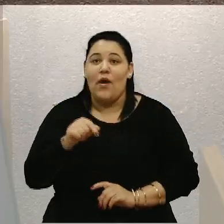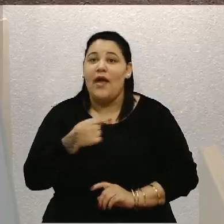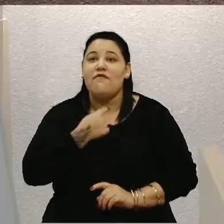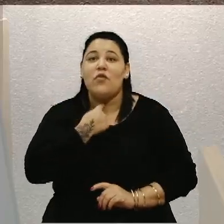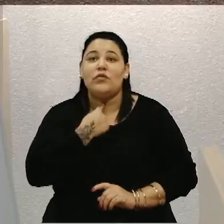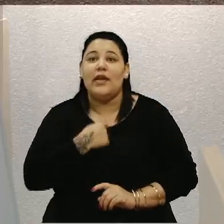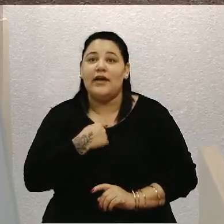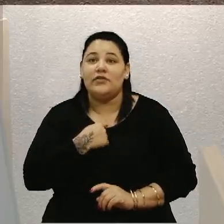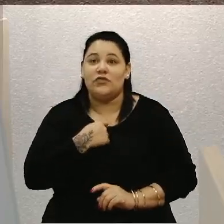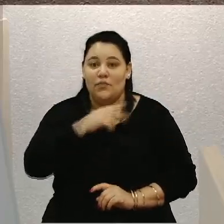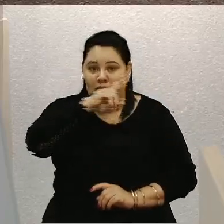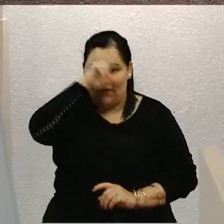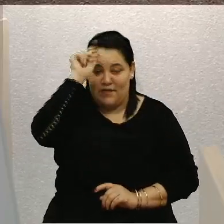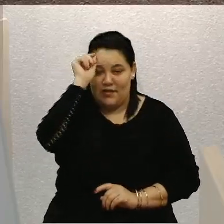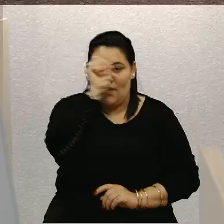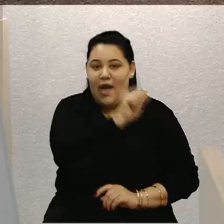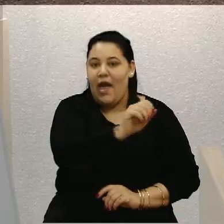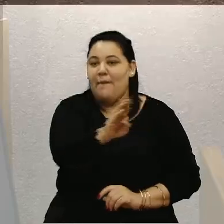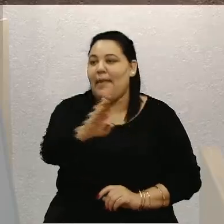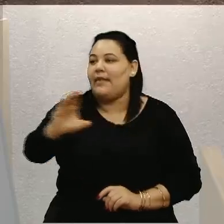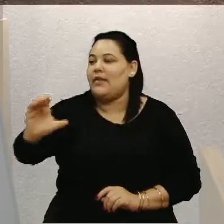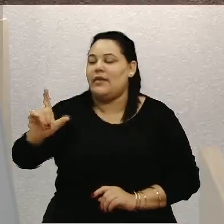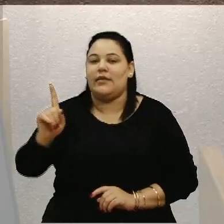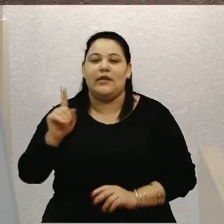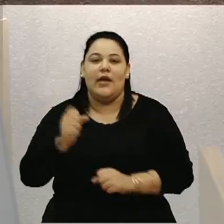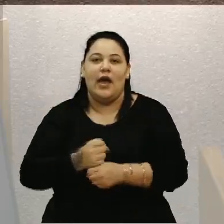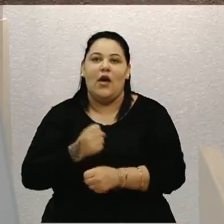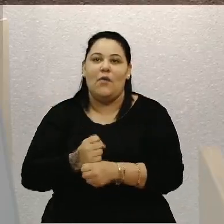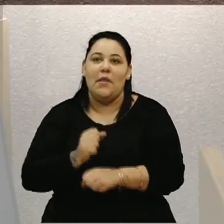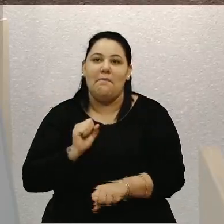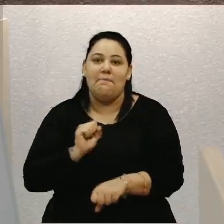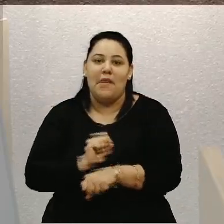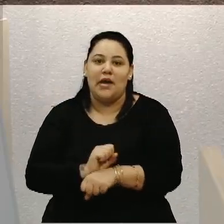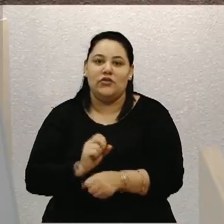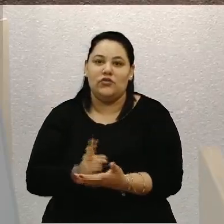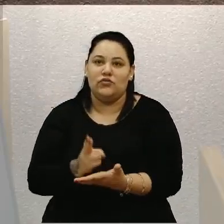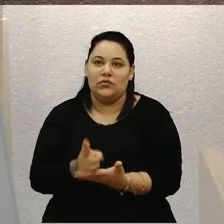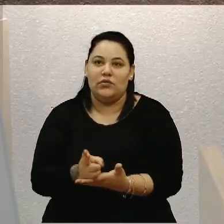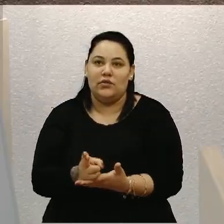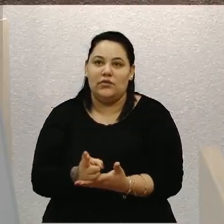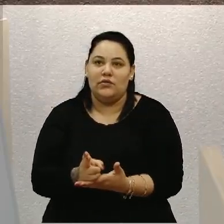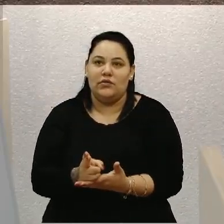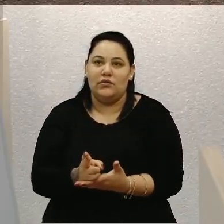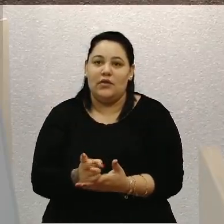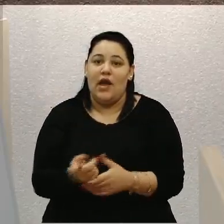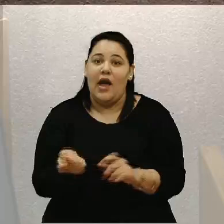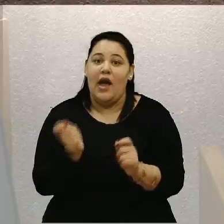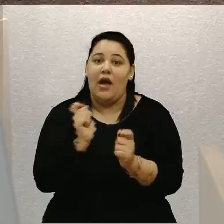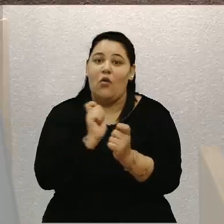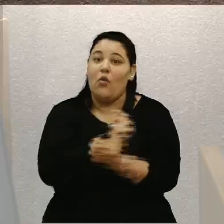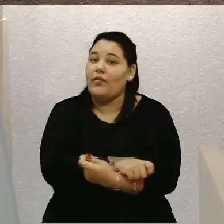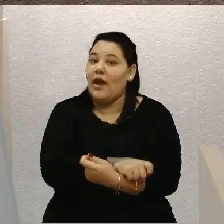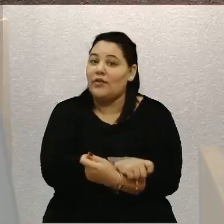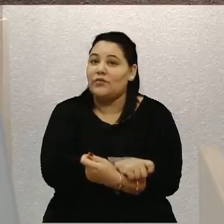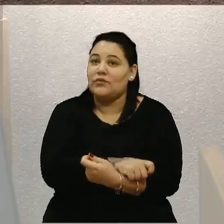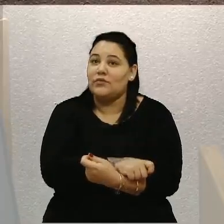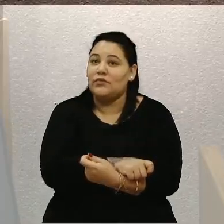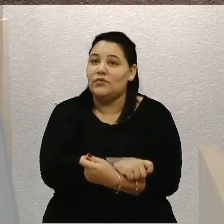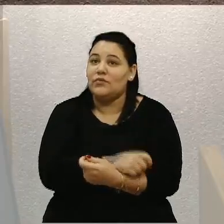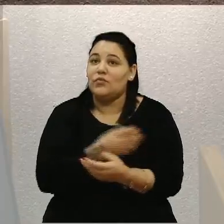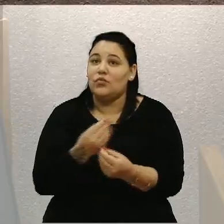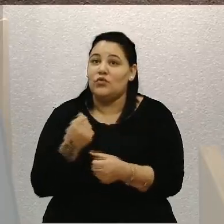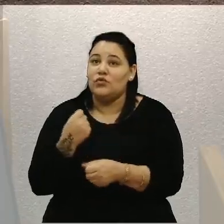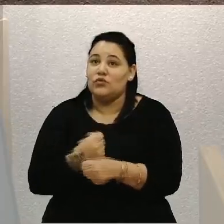que uma obra pare de ter sequência, pelo contrário. Por muitos anos, diversas